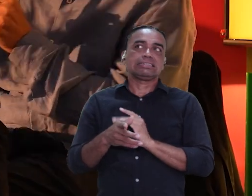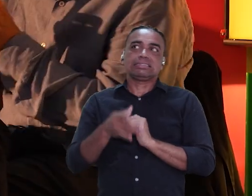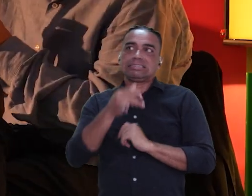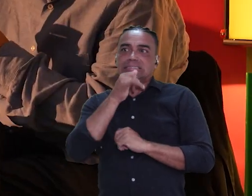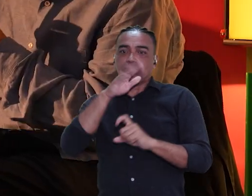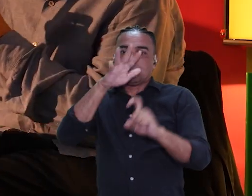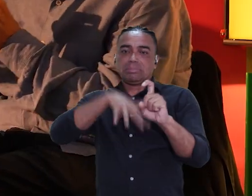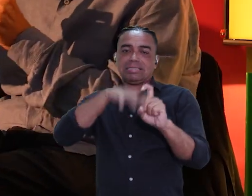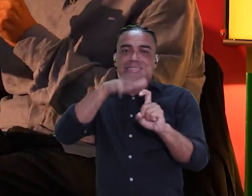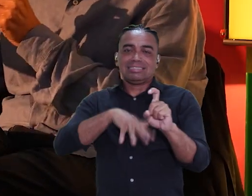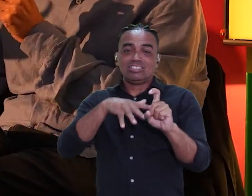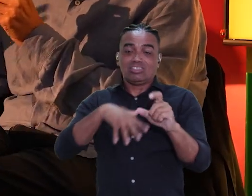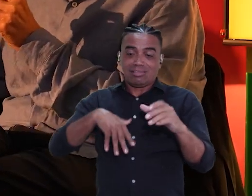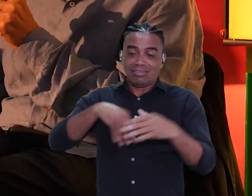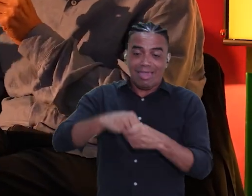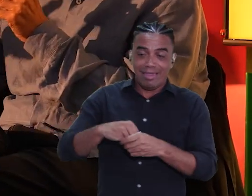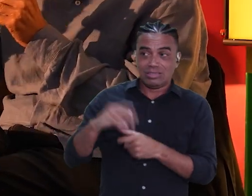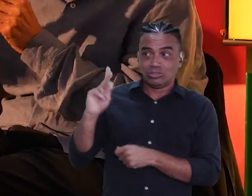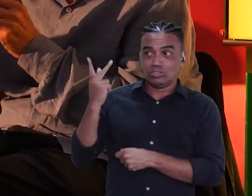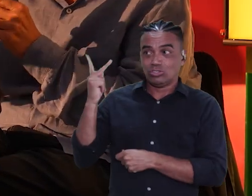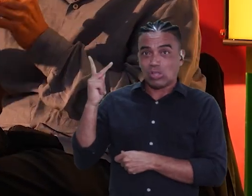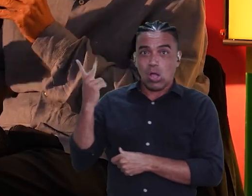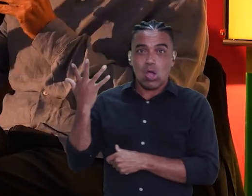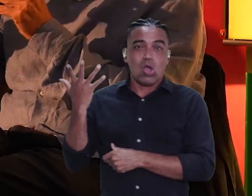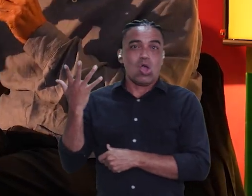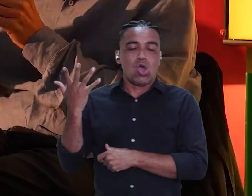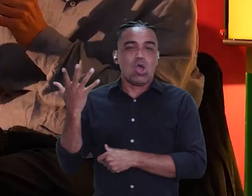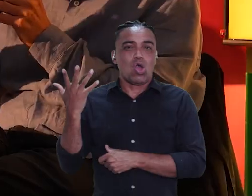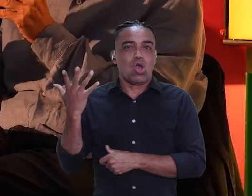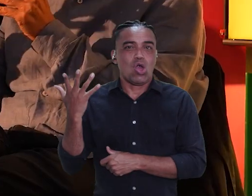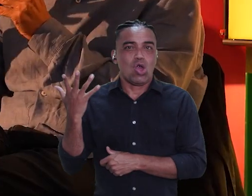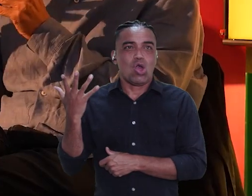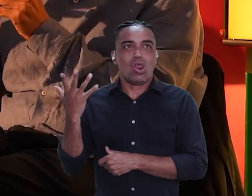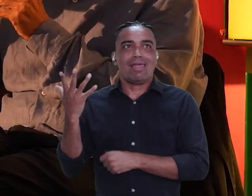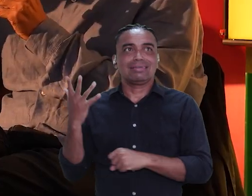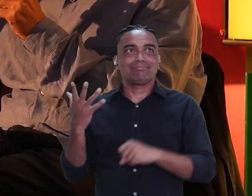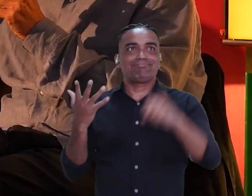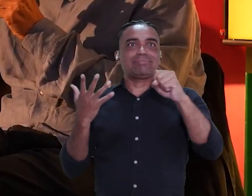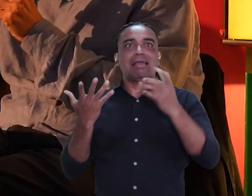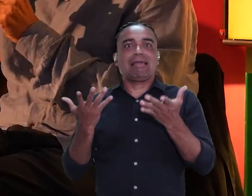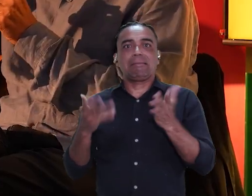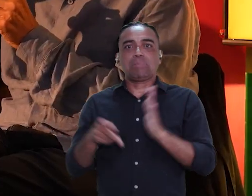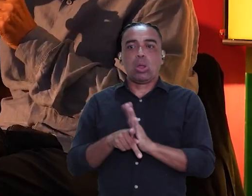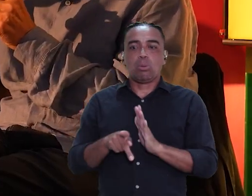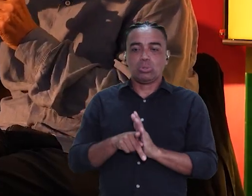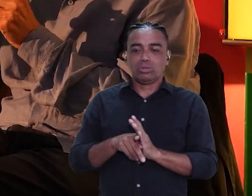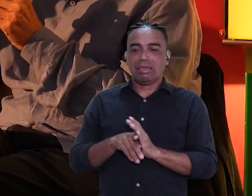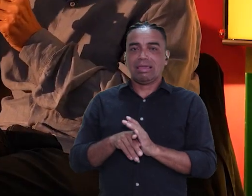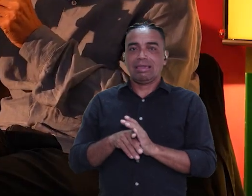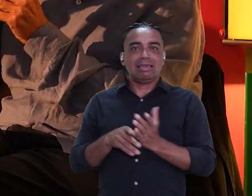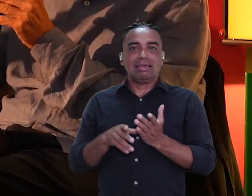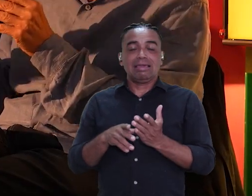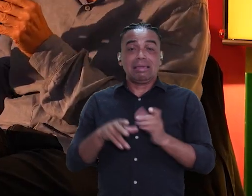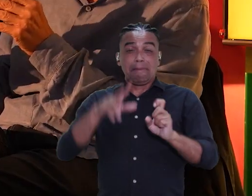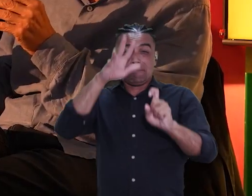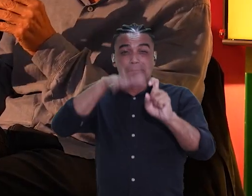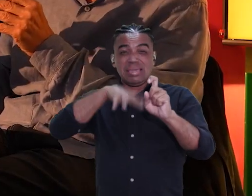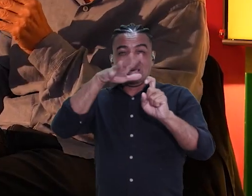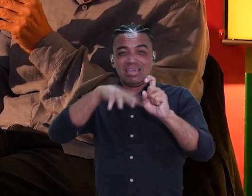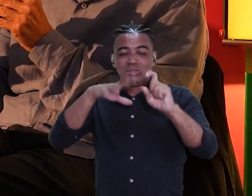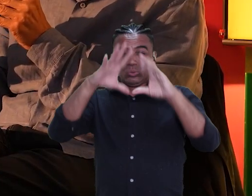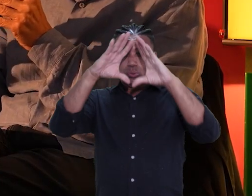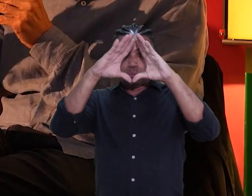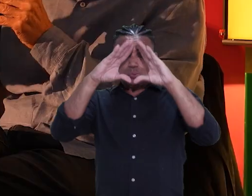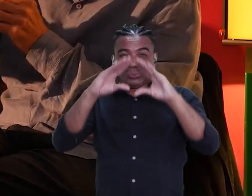toma a história, no sentido de que a história vira como se fosse sob a sombra desse mito,